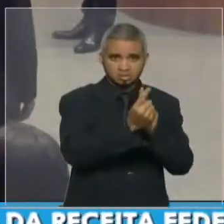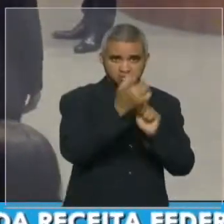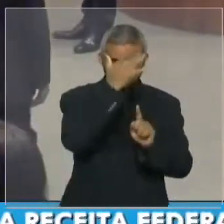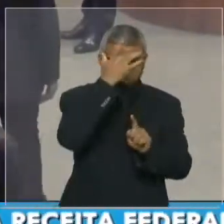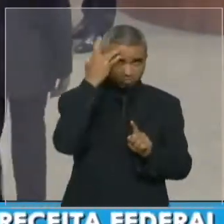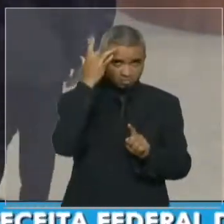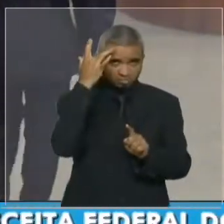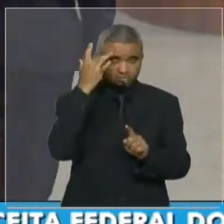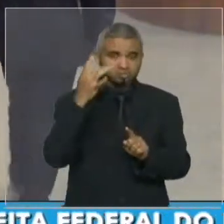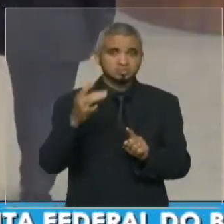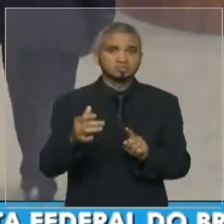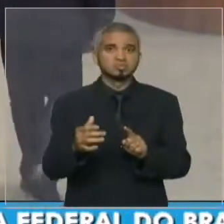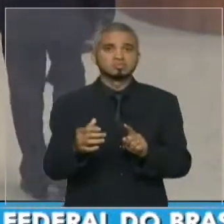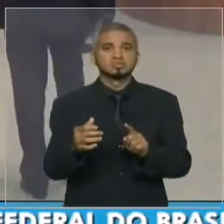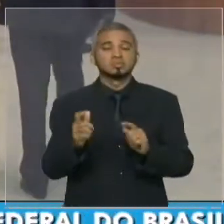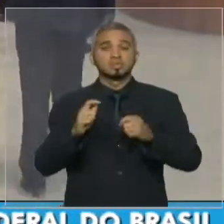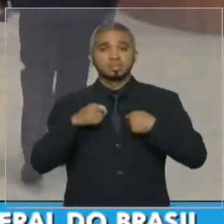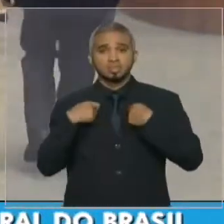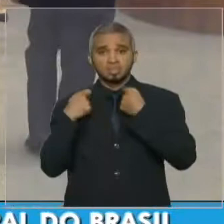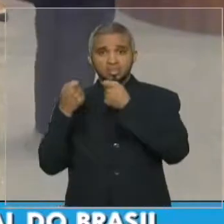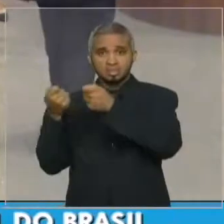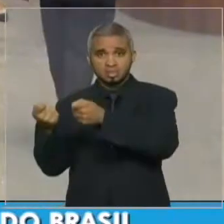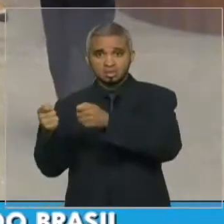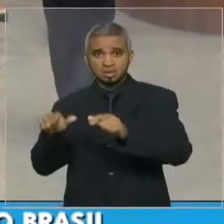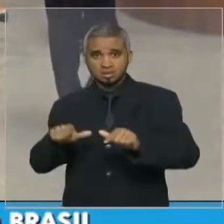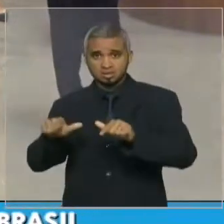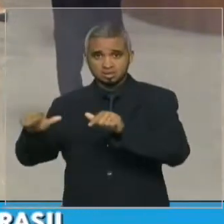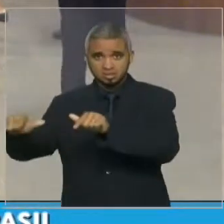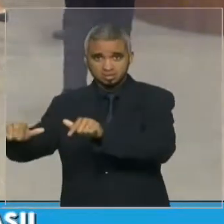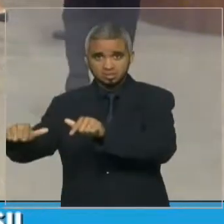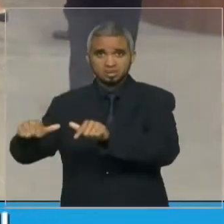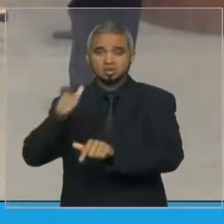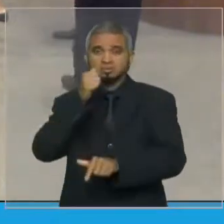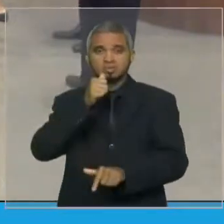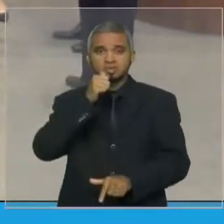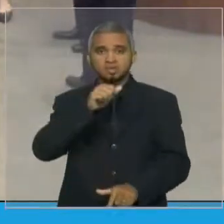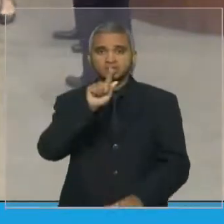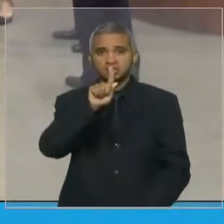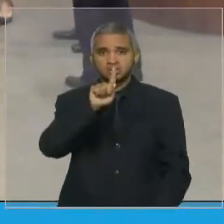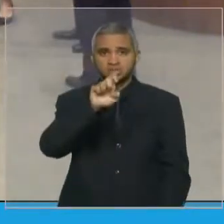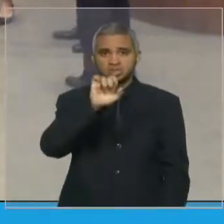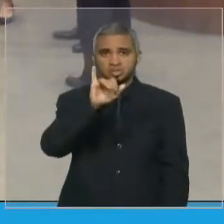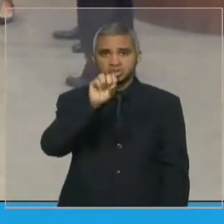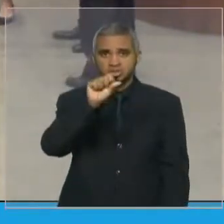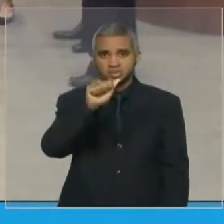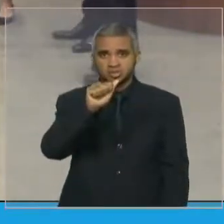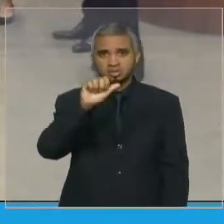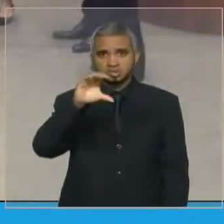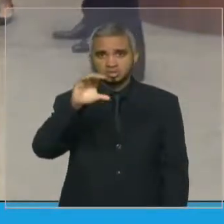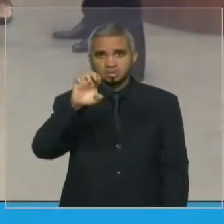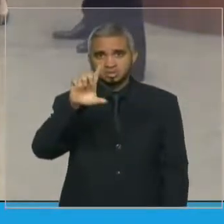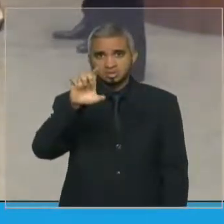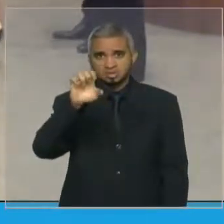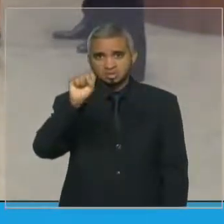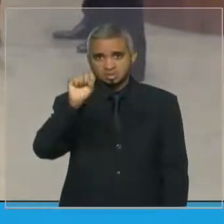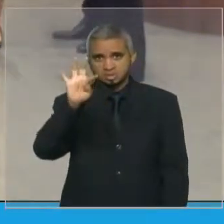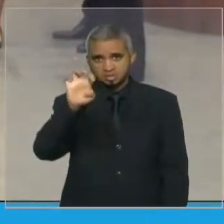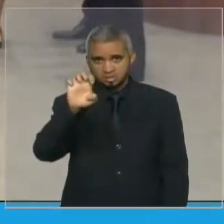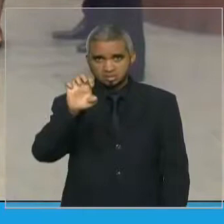certificado à chefe em exercício do Centro de Atendimento ao Contribuinte, a senhora Geisa Celeste da Silva Rocha.